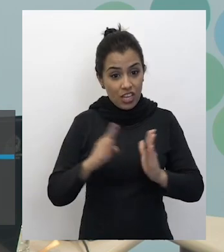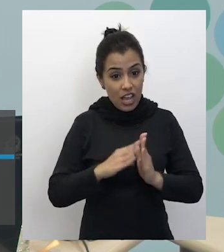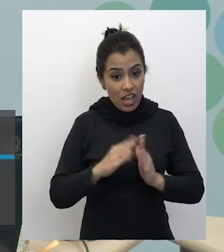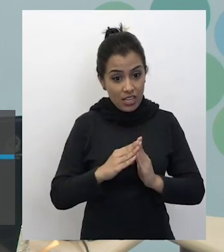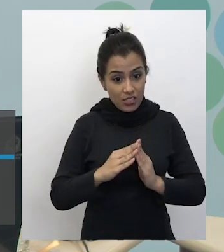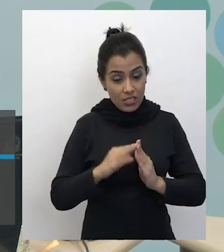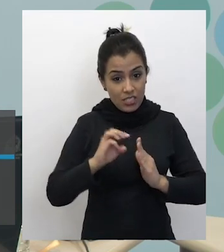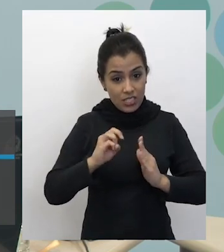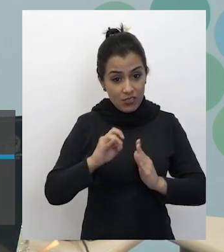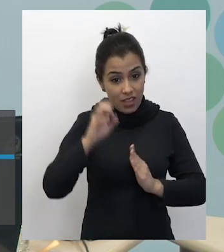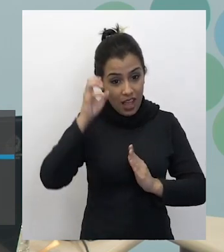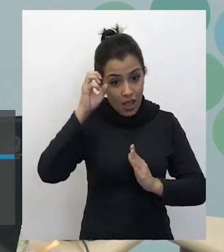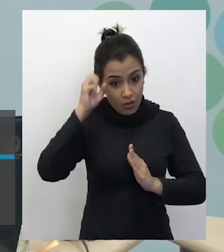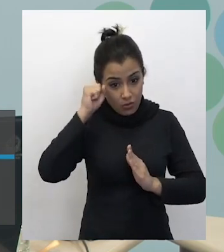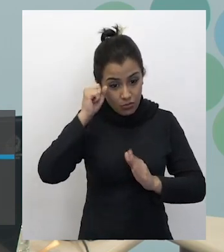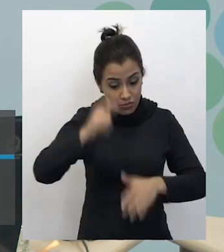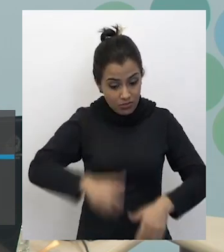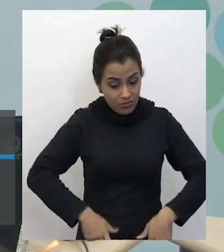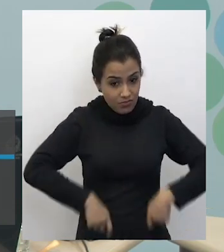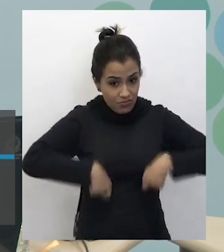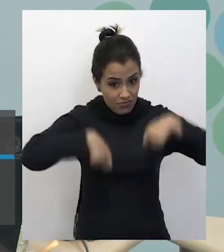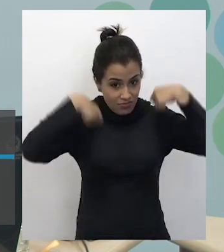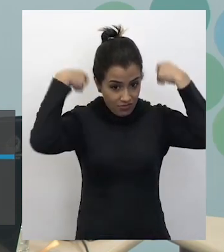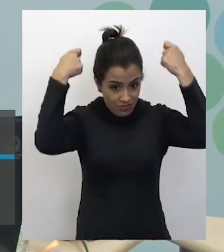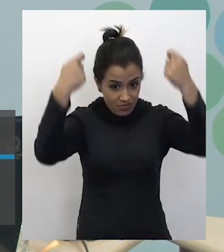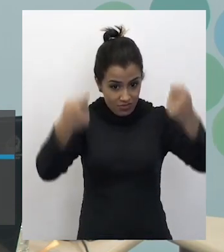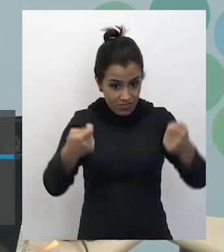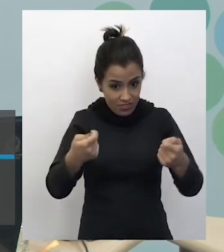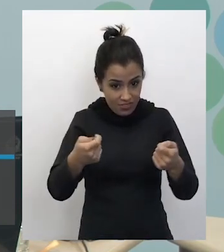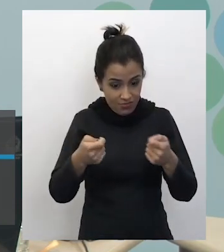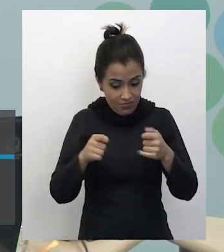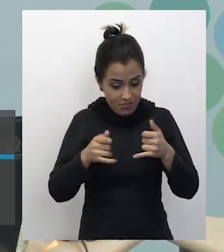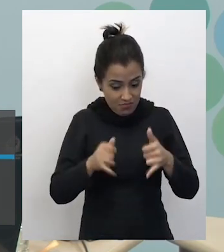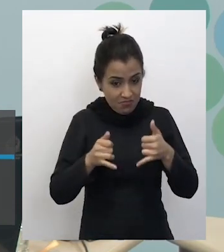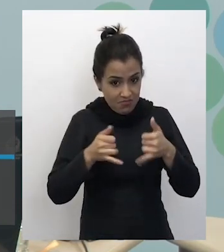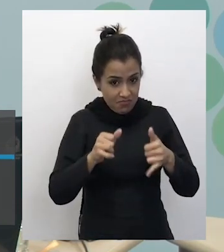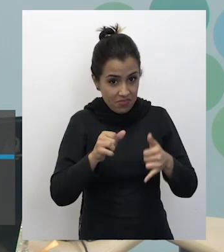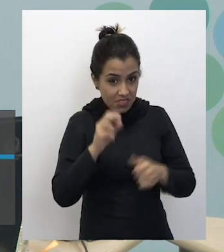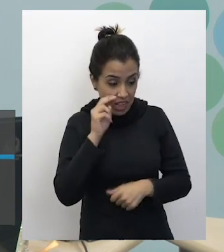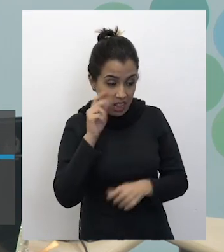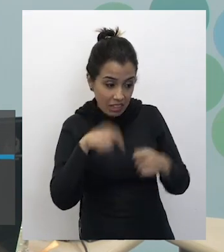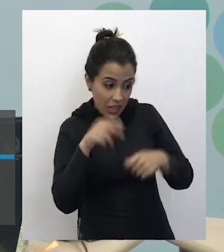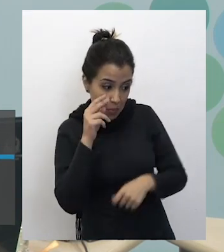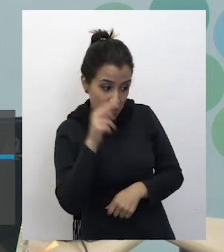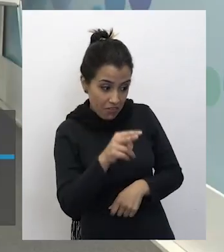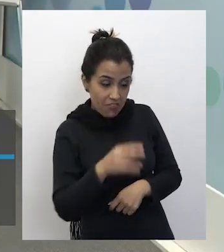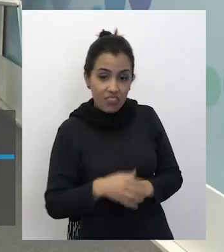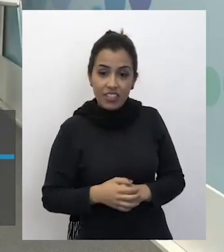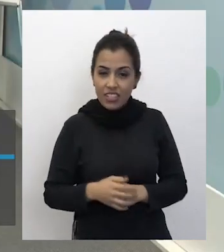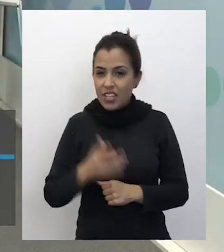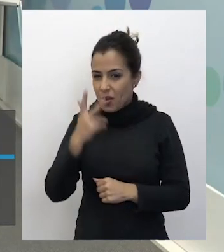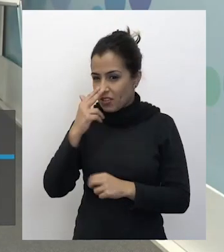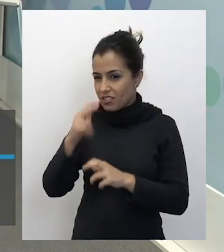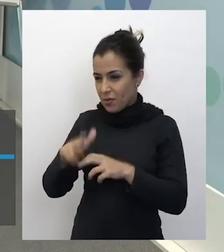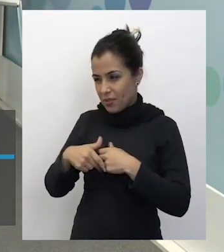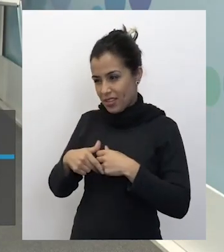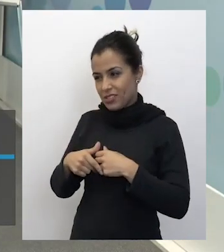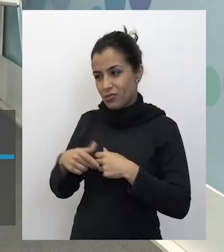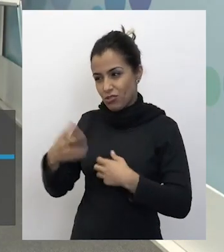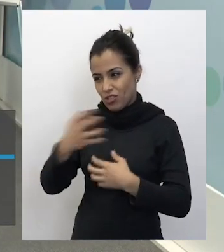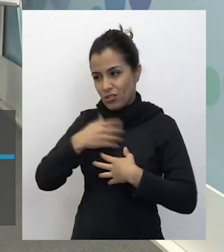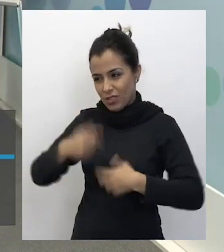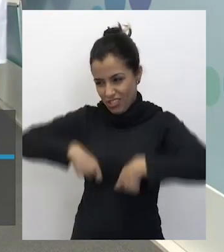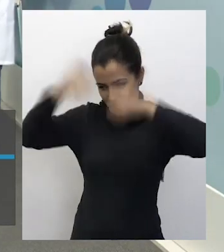ficar num quarto escuro e tirar a blusa assim, ficar olhando, sai até uns raiozinhos, aparecem umas luzinhas. Tem a ver com a velocidade com que tira, né?